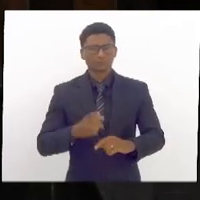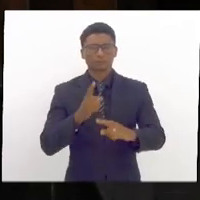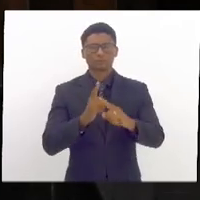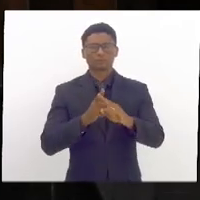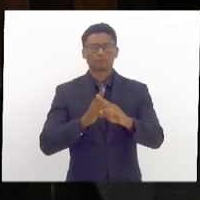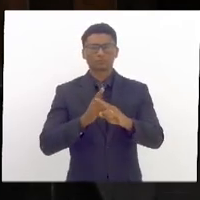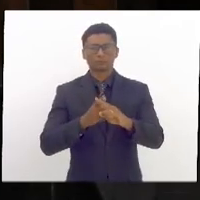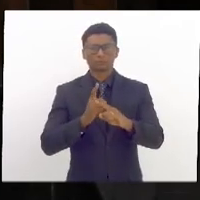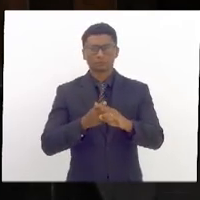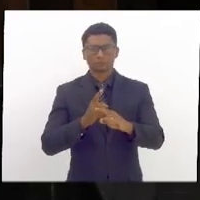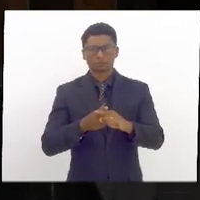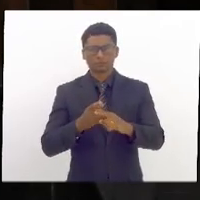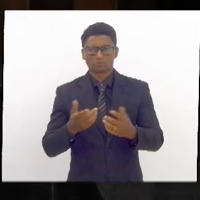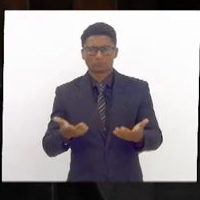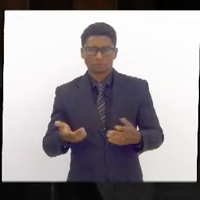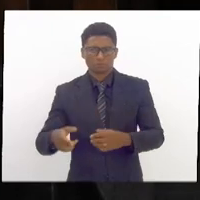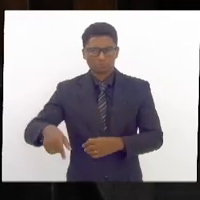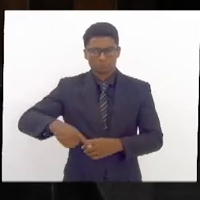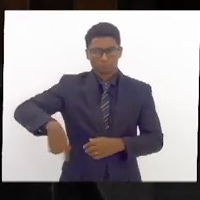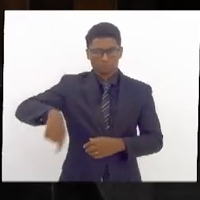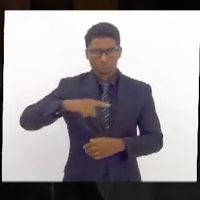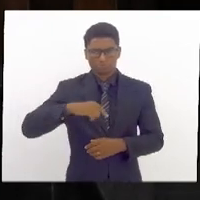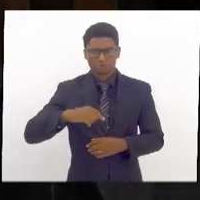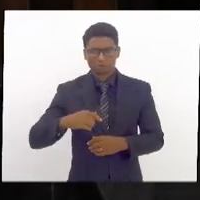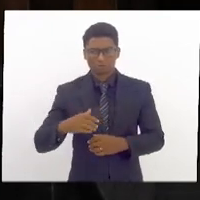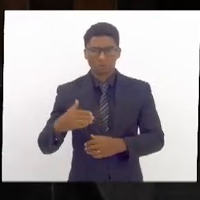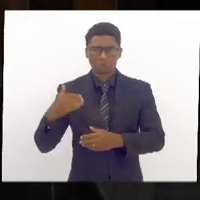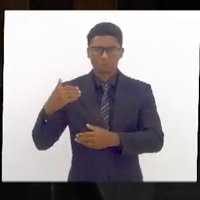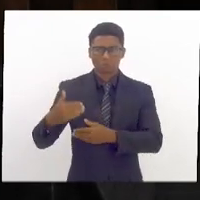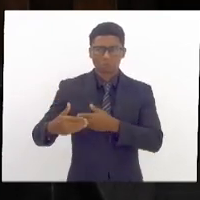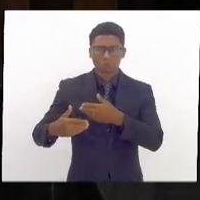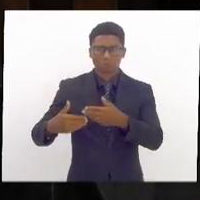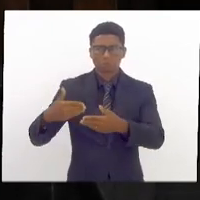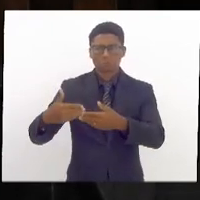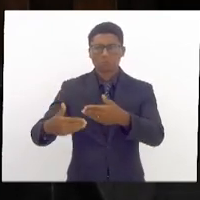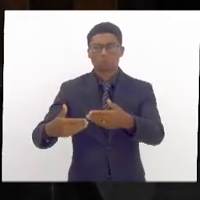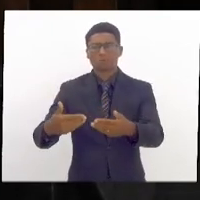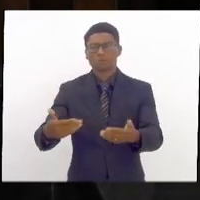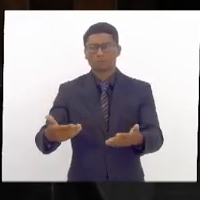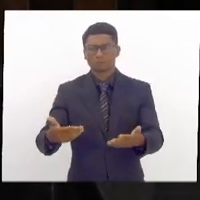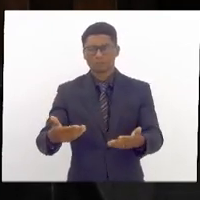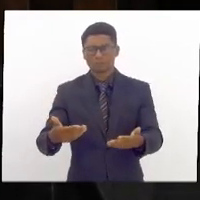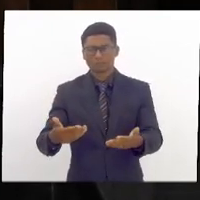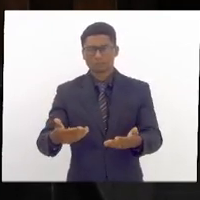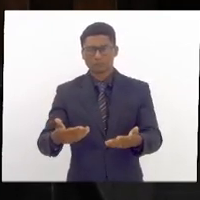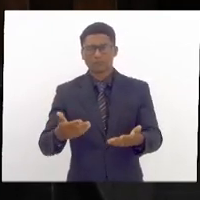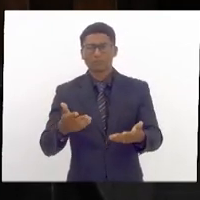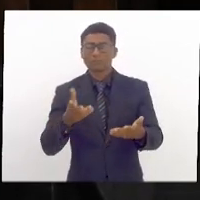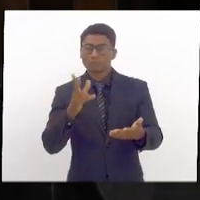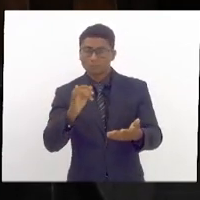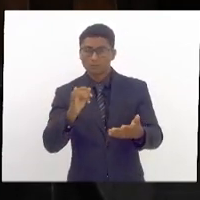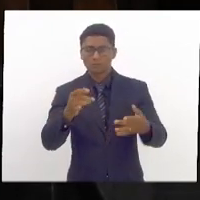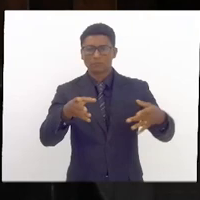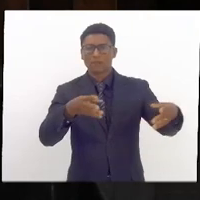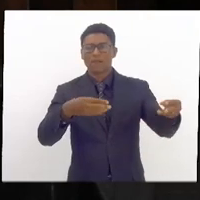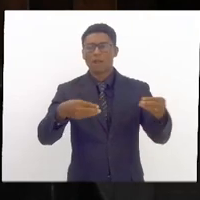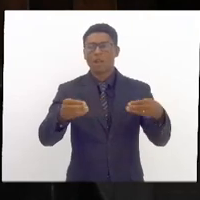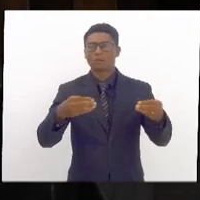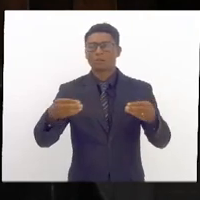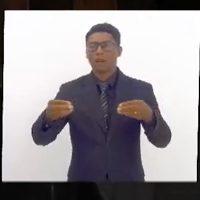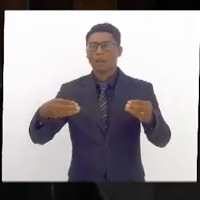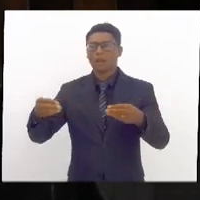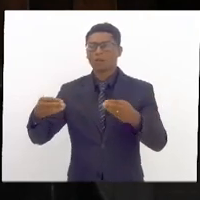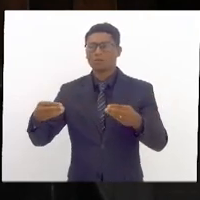nós gradativamente passemos a permitir determinadas flexibilizações do entendimento